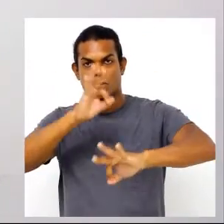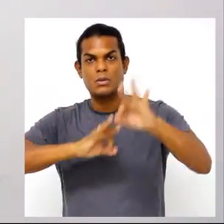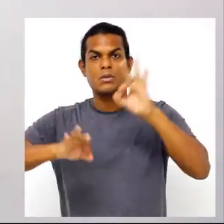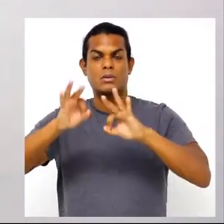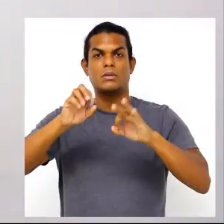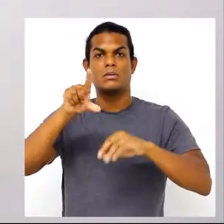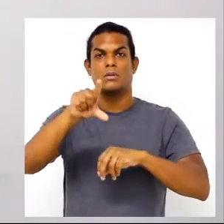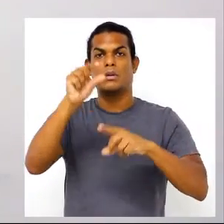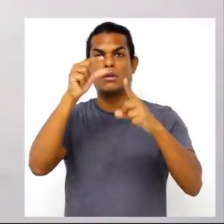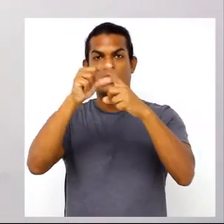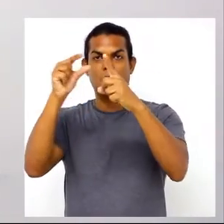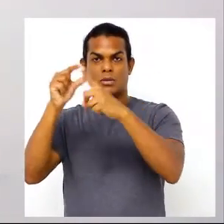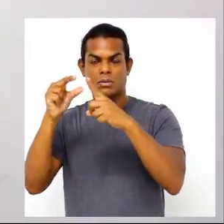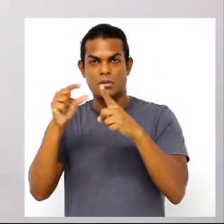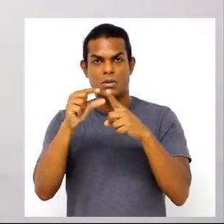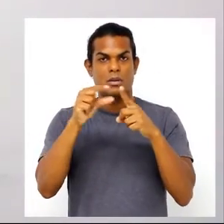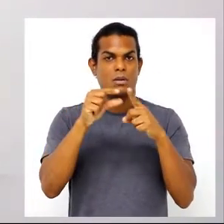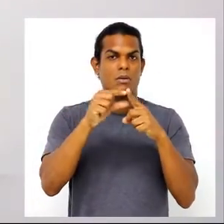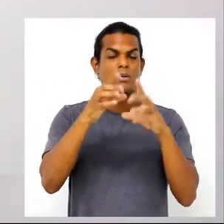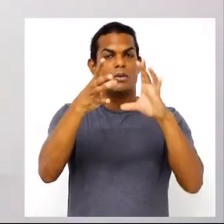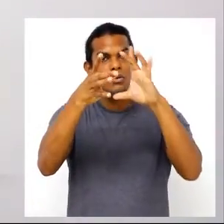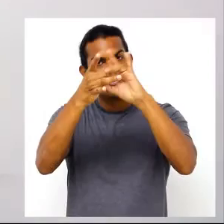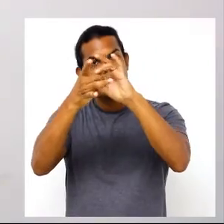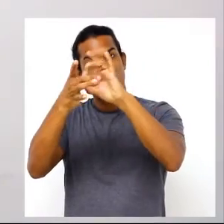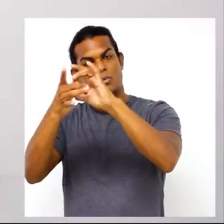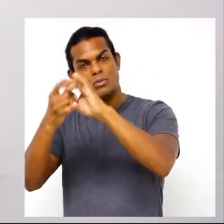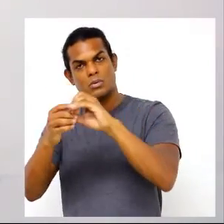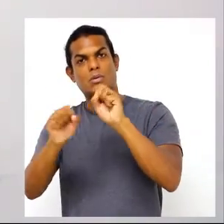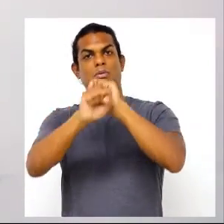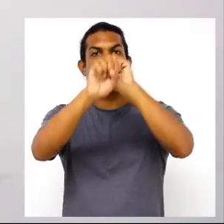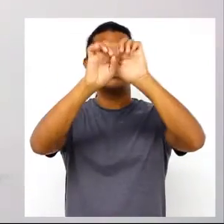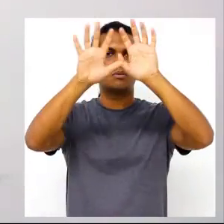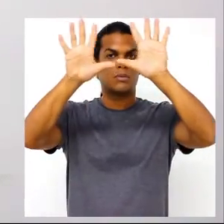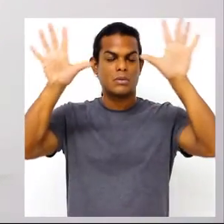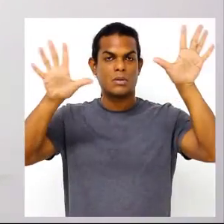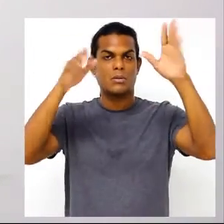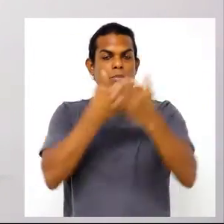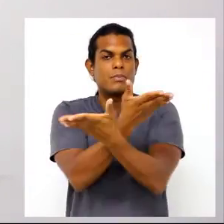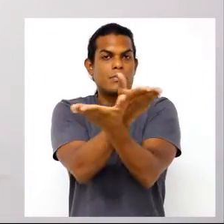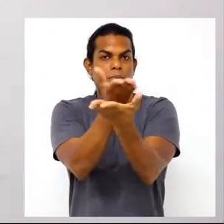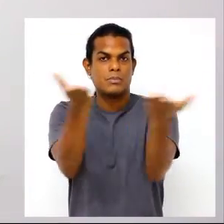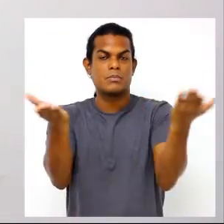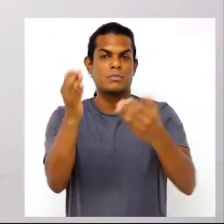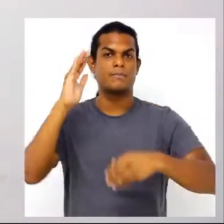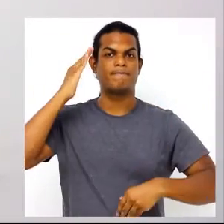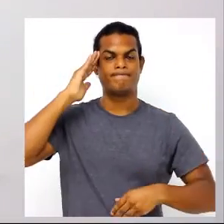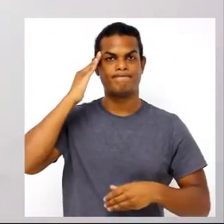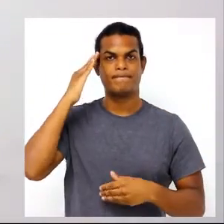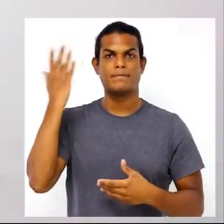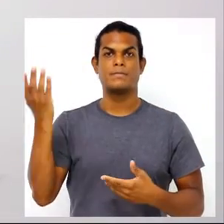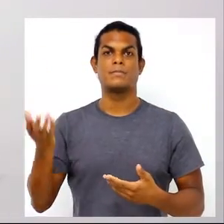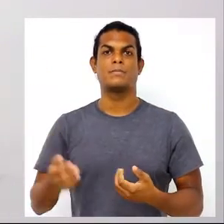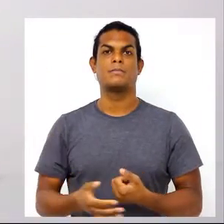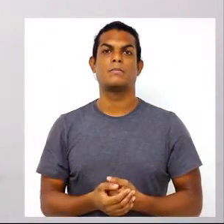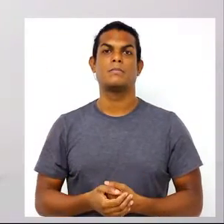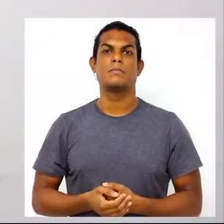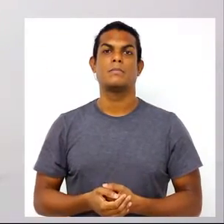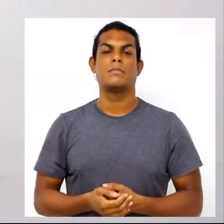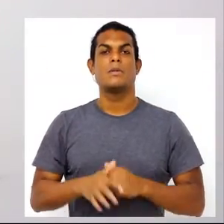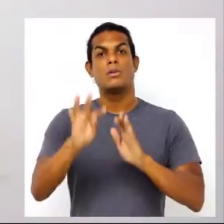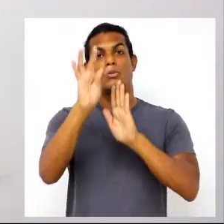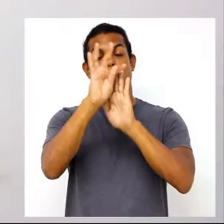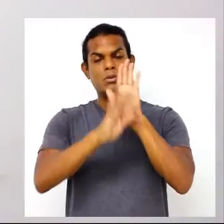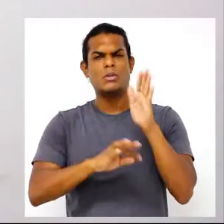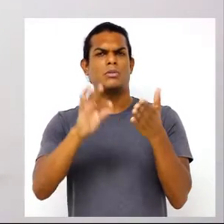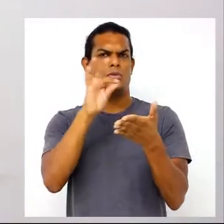meu vocabulário para que ele fique claro e coerente para que vocês possam me entender. Né? No caso de um